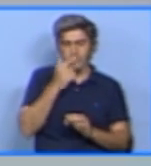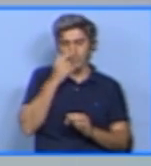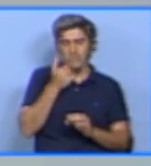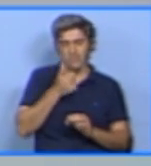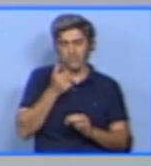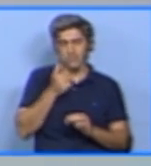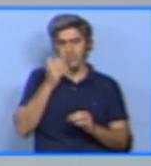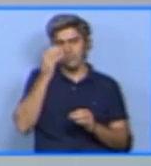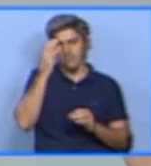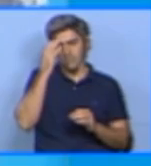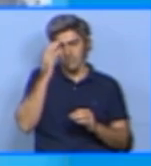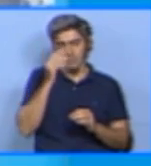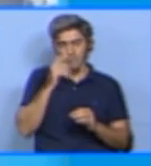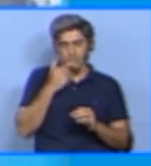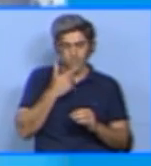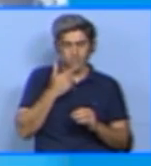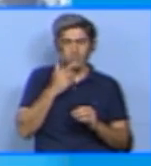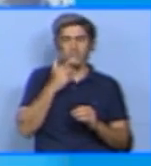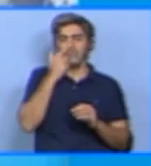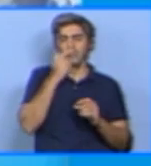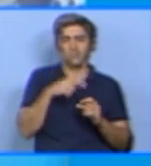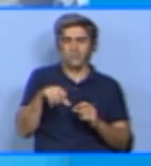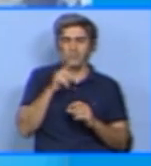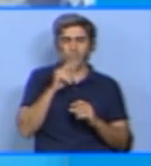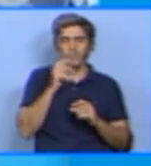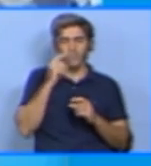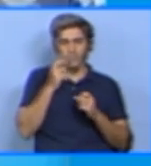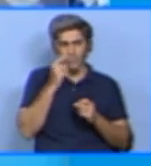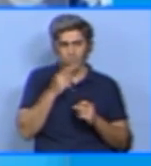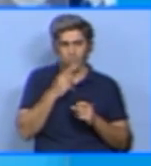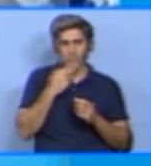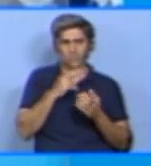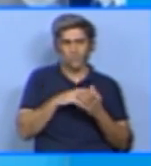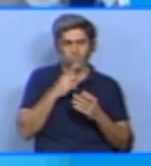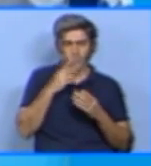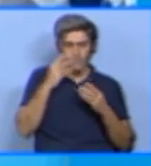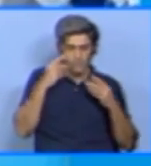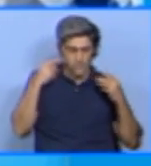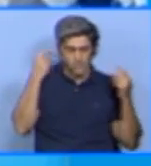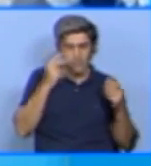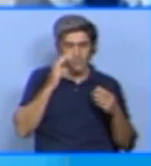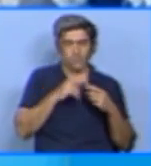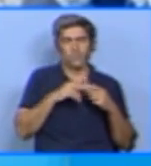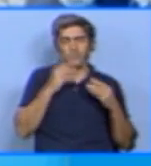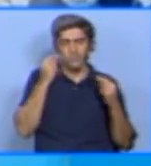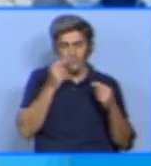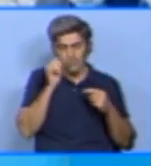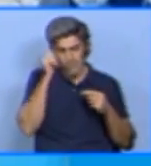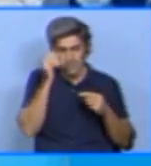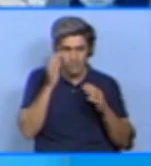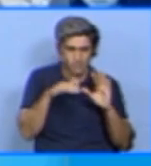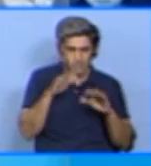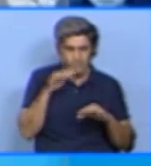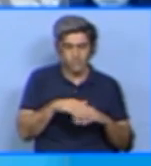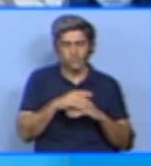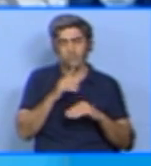de discernimento. E os grandes exorcistas dizem que, no fundo, nunca encontraram verdadeiramente um espírito, encontraram uma espiritualidade perturbada,